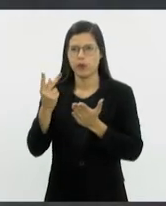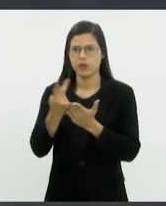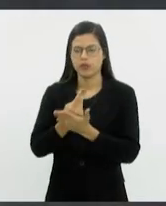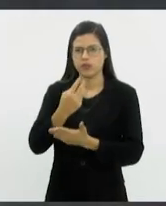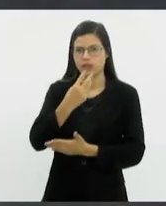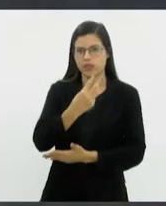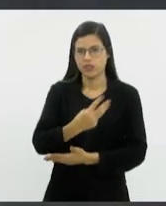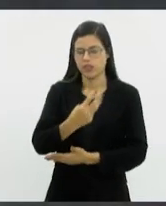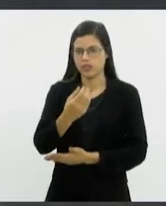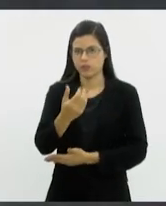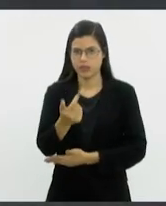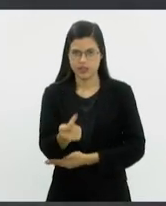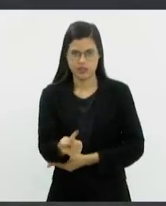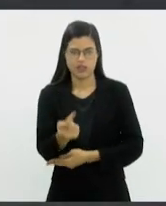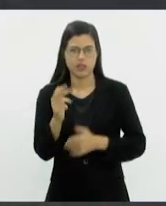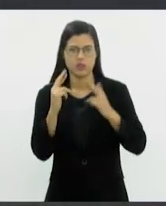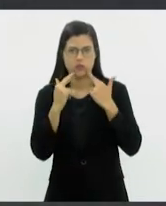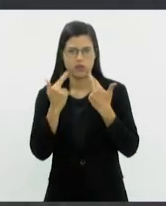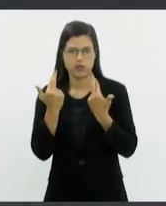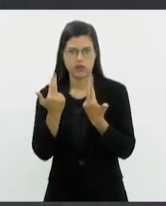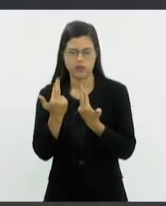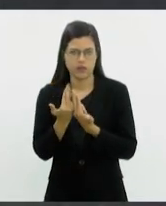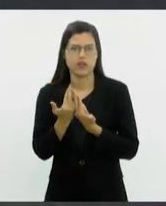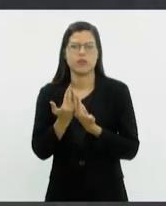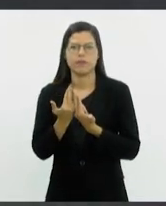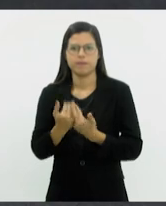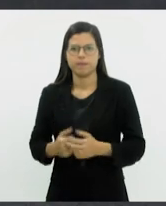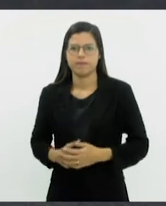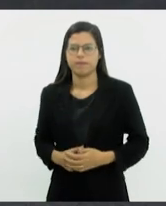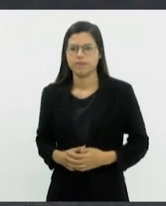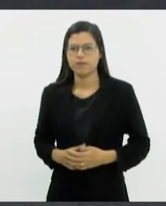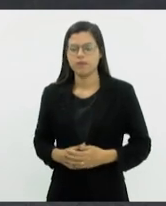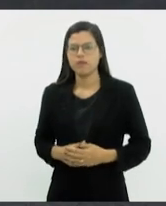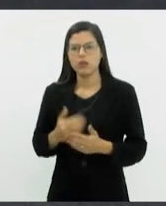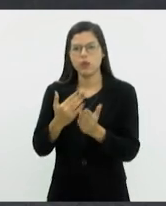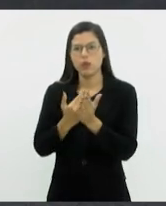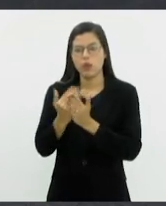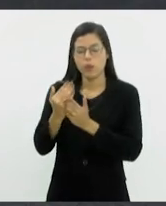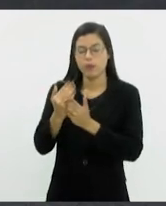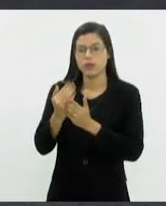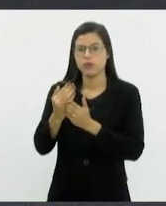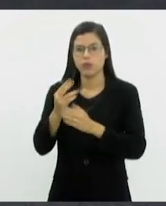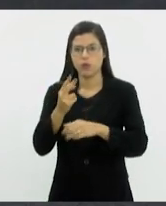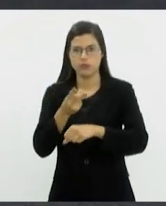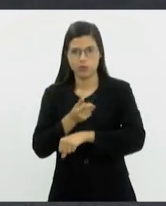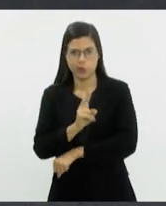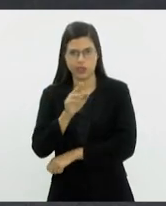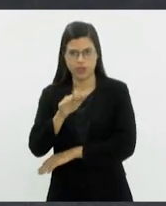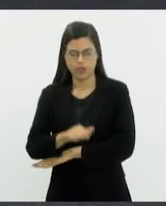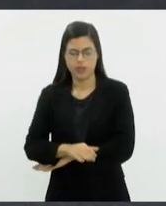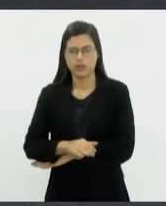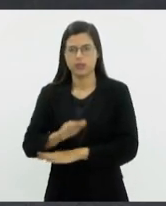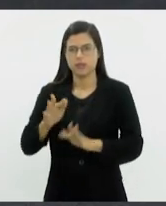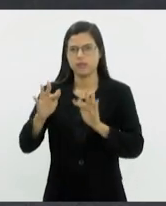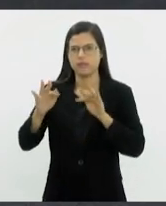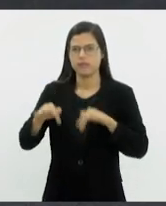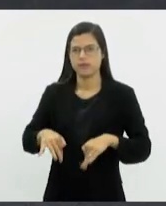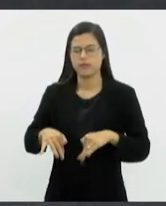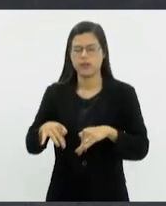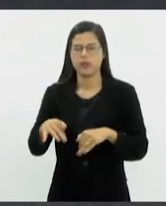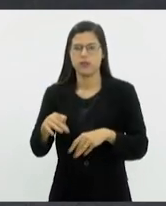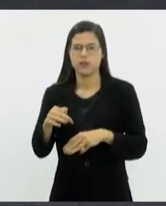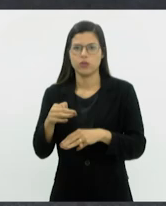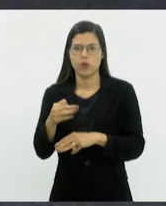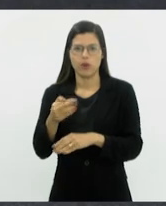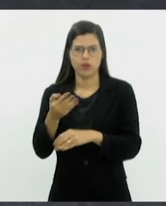na 37ª sessão ordinária, que foi iniciada às 14 horas e foi encerrada